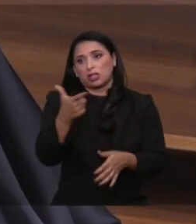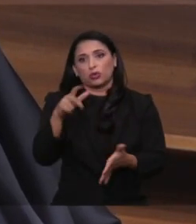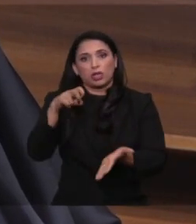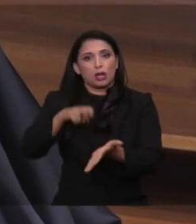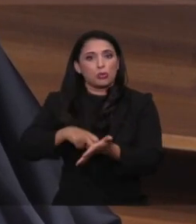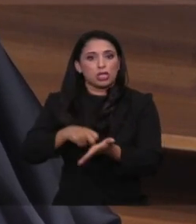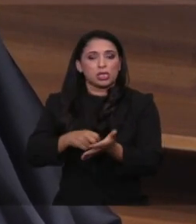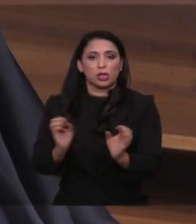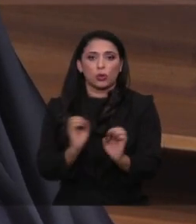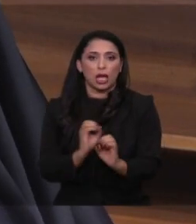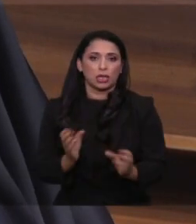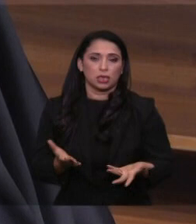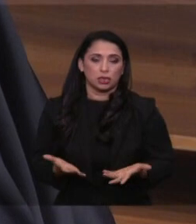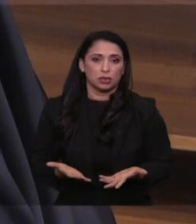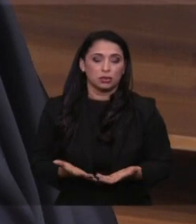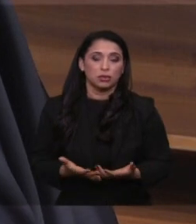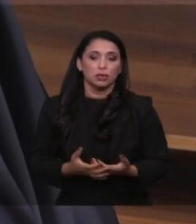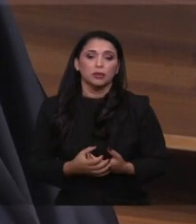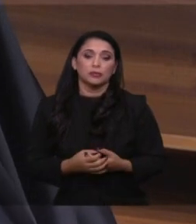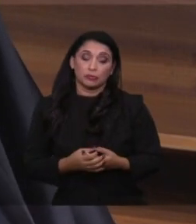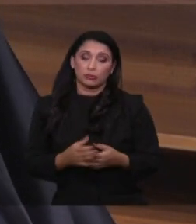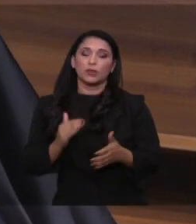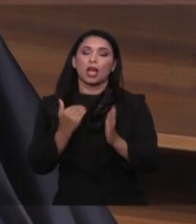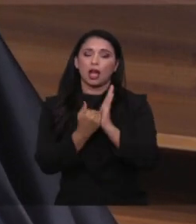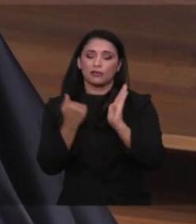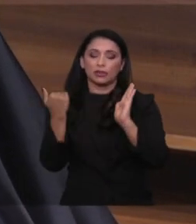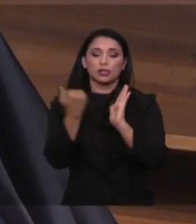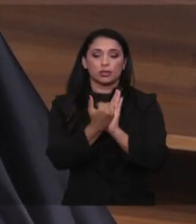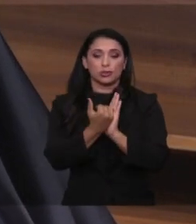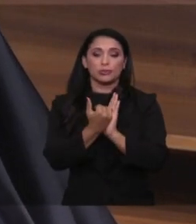punibilidade. Já é um primeiro avanço.